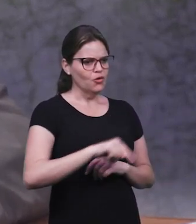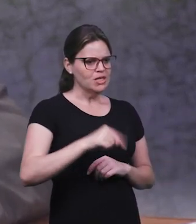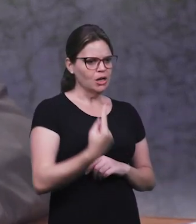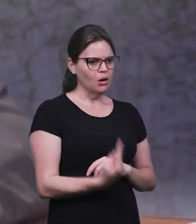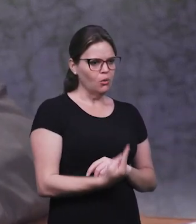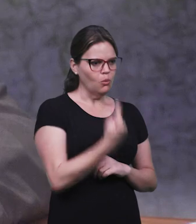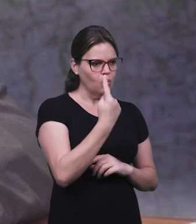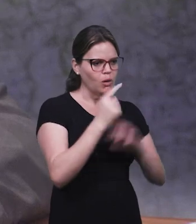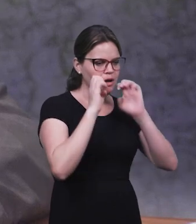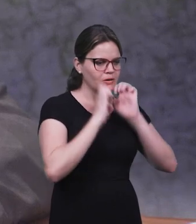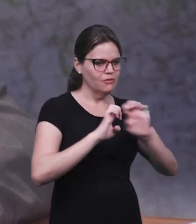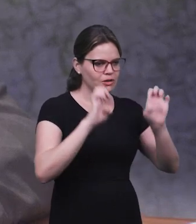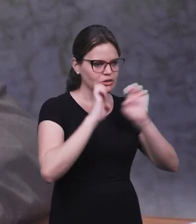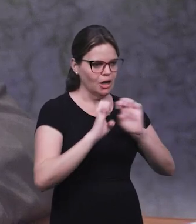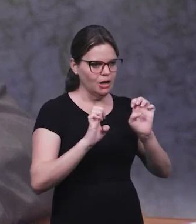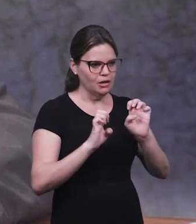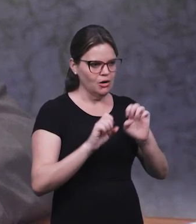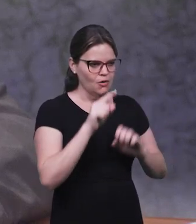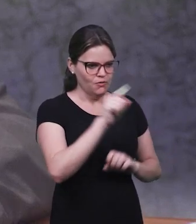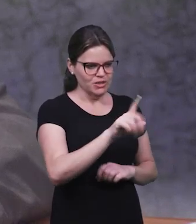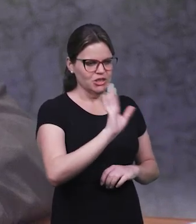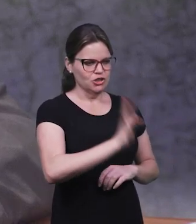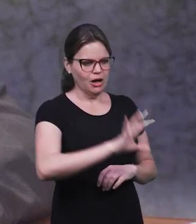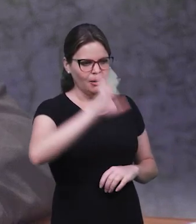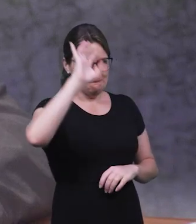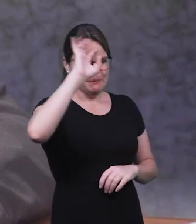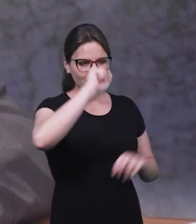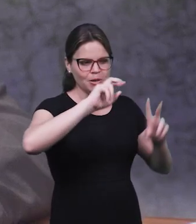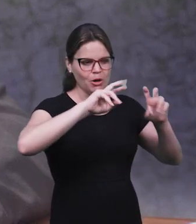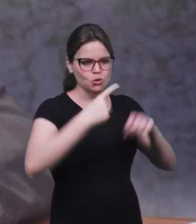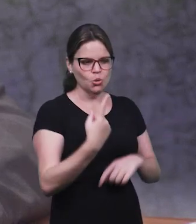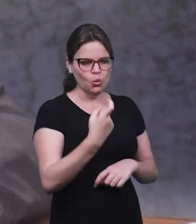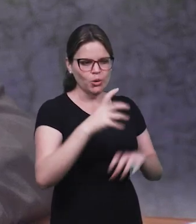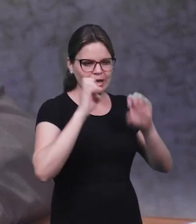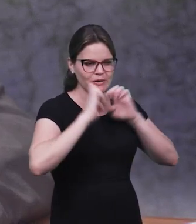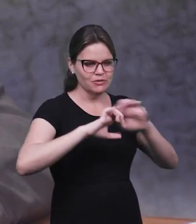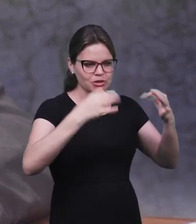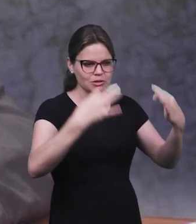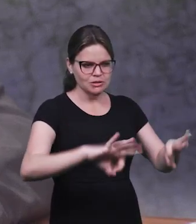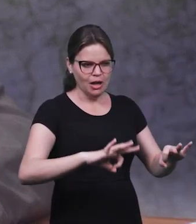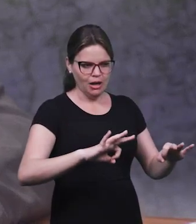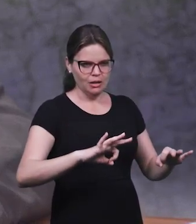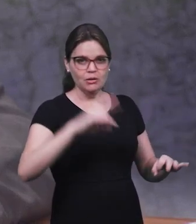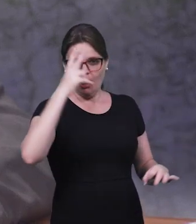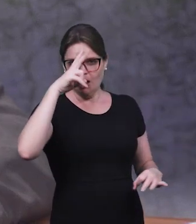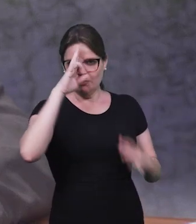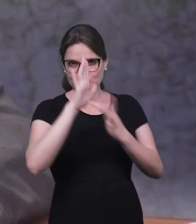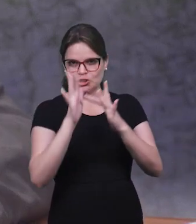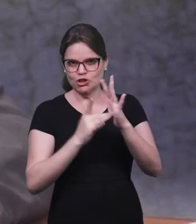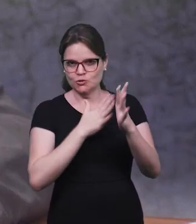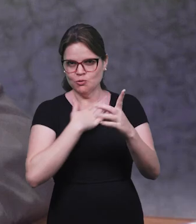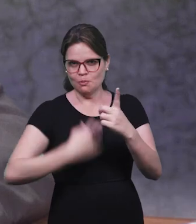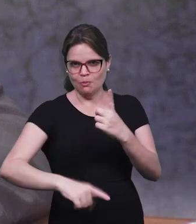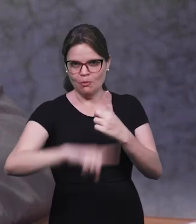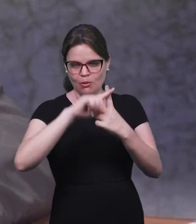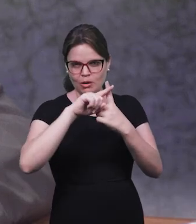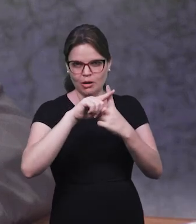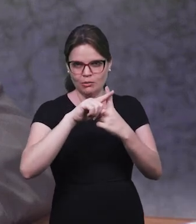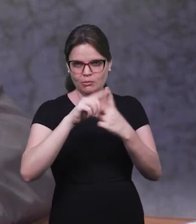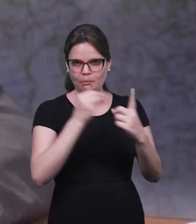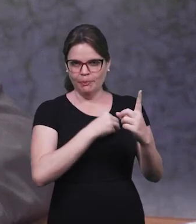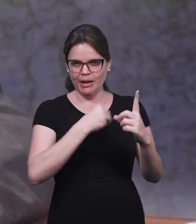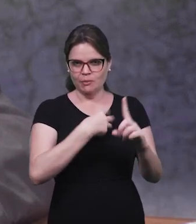1 aqui, só tem um evangelho pelo qual somos salvos, que Jesus morreu pelos nossos pecados. Aquele que